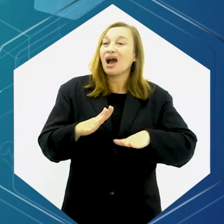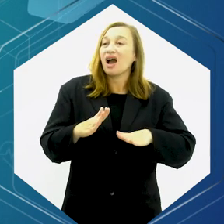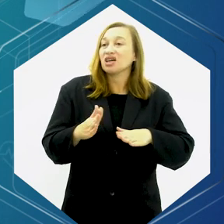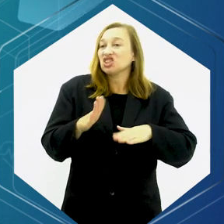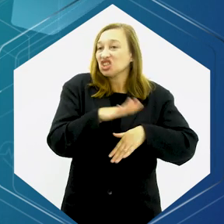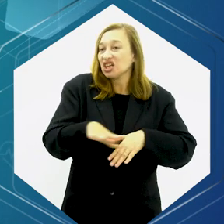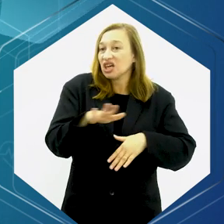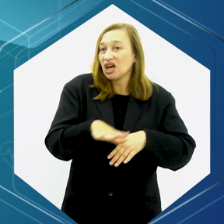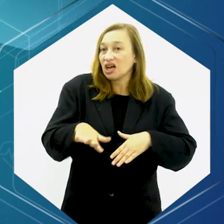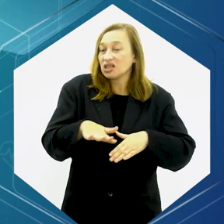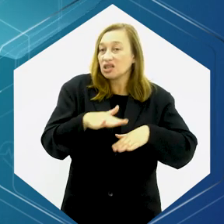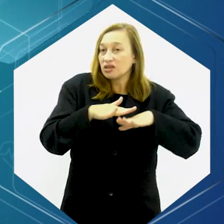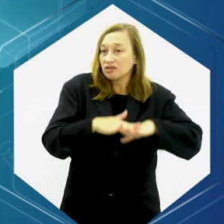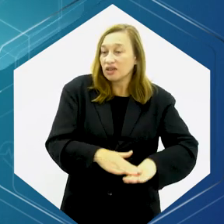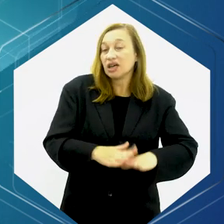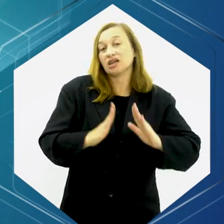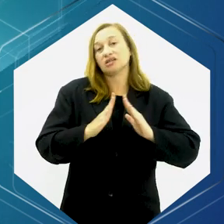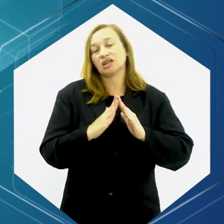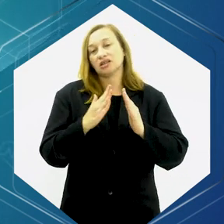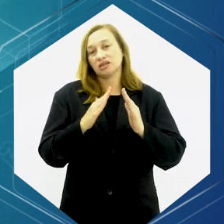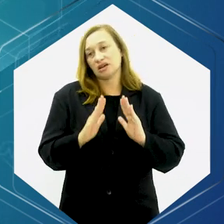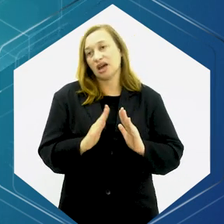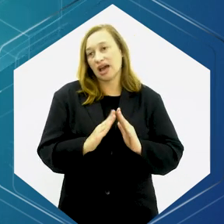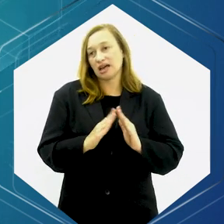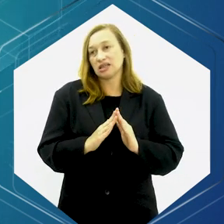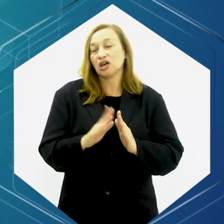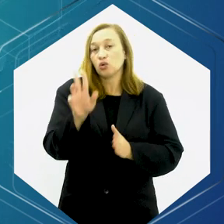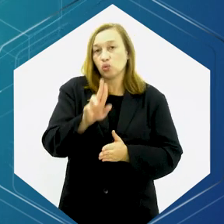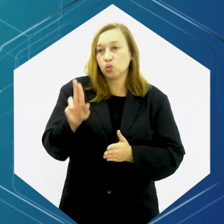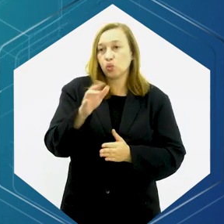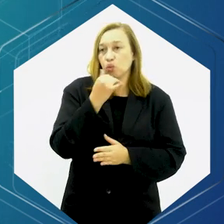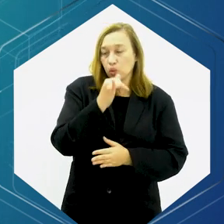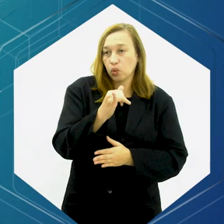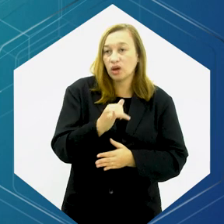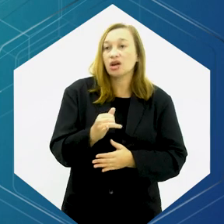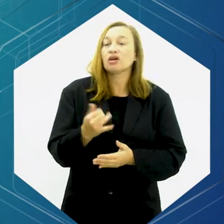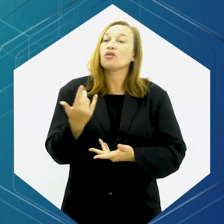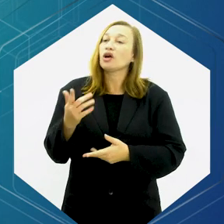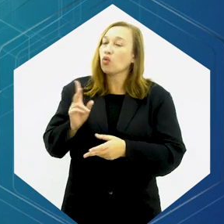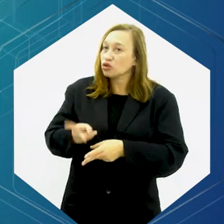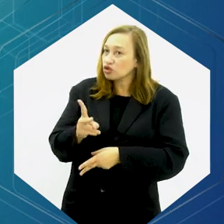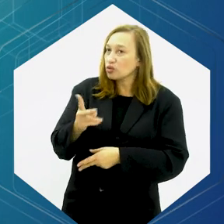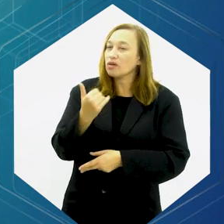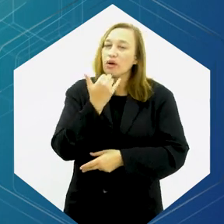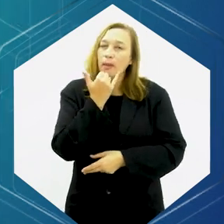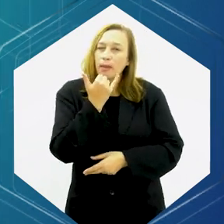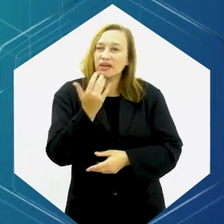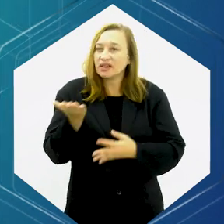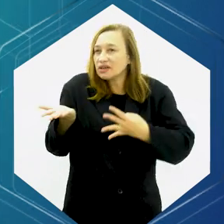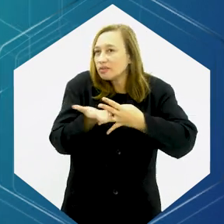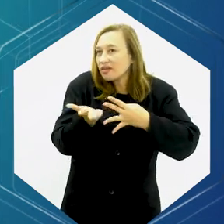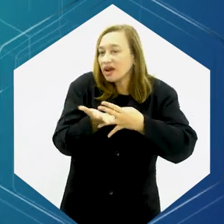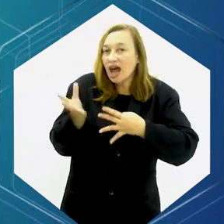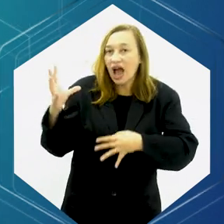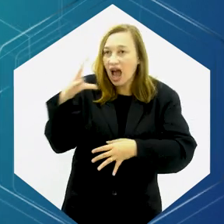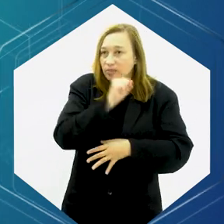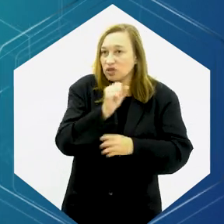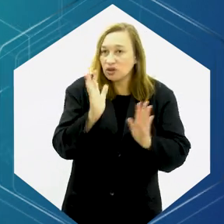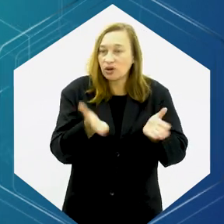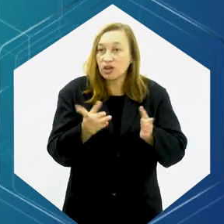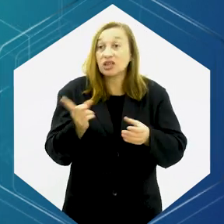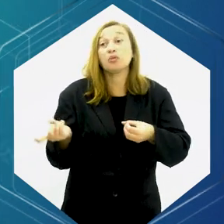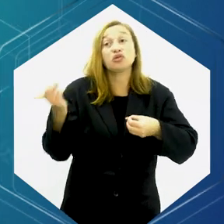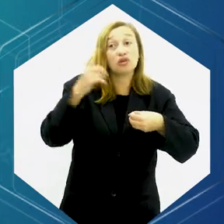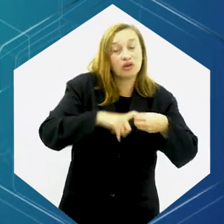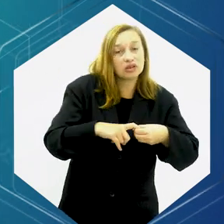casas e utilizando e esses eletrônicos com certeza a gente vai continuar esse papo porque a gente vai precisar fazer o intervalo